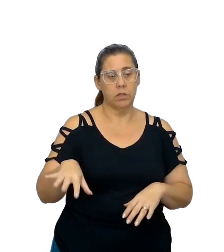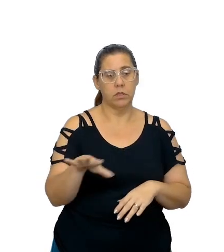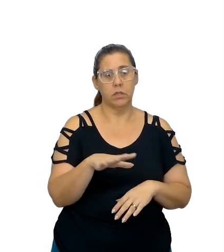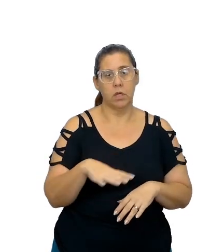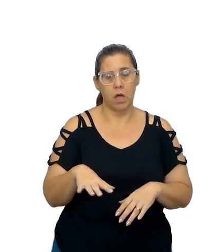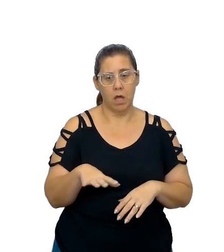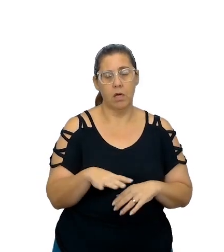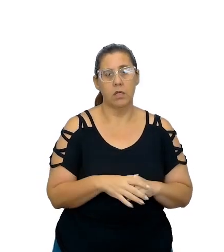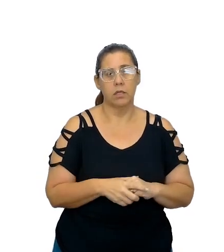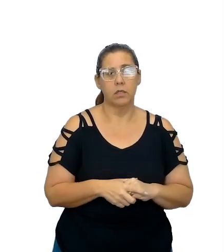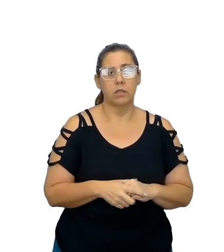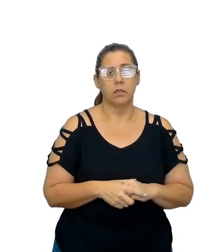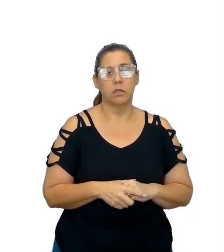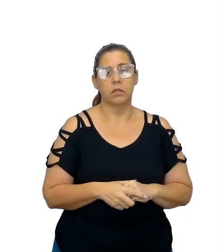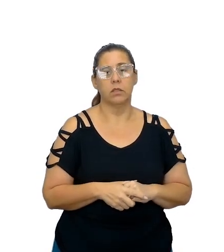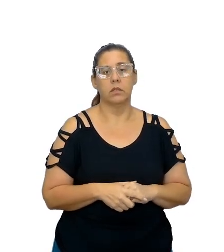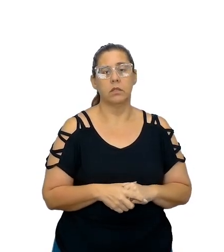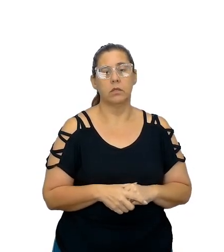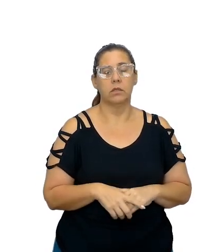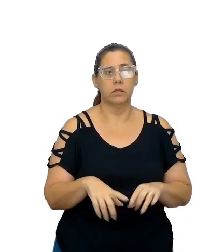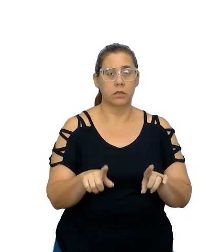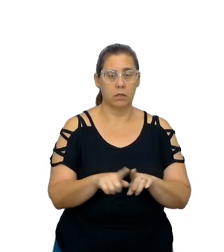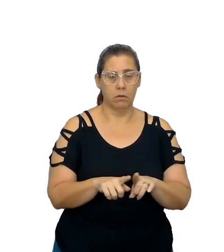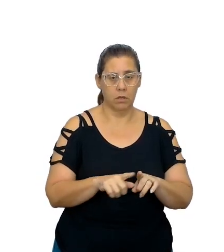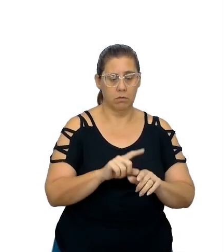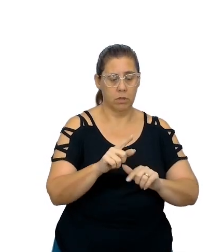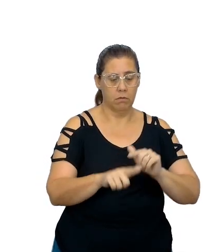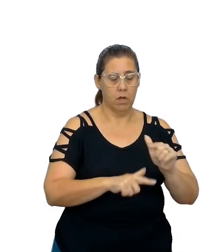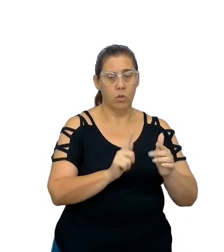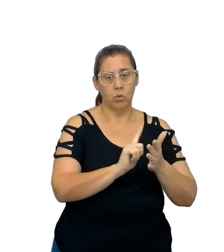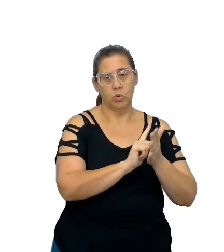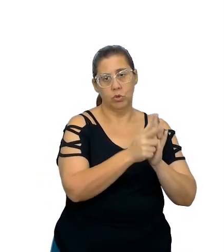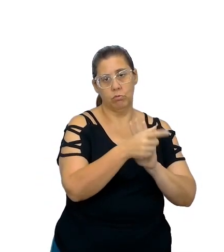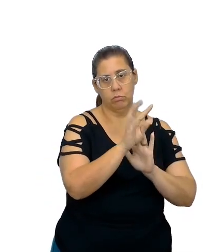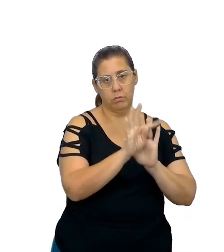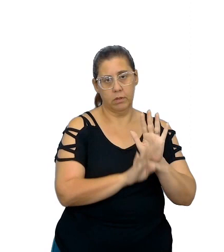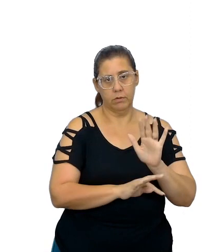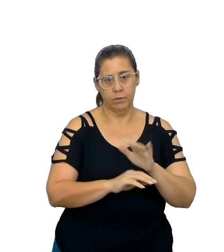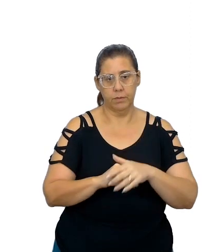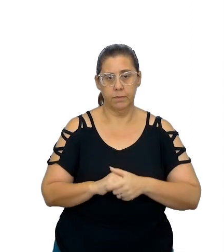aos componentes linguísticos e ao trabalho com gêneros textuais.